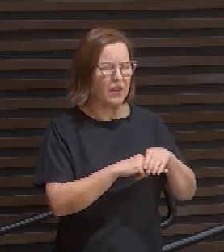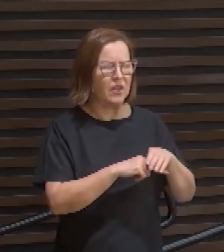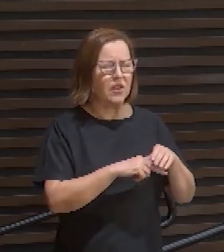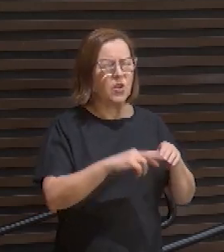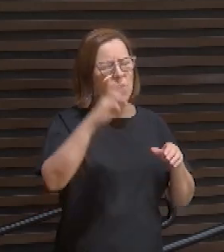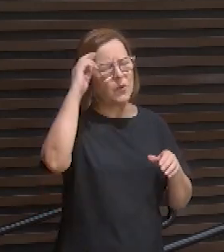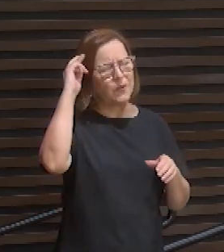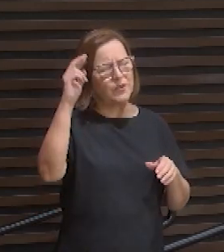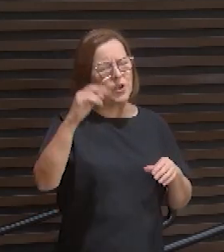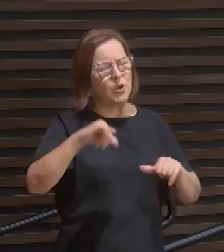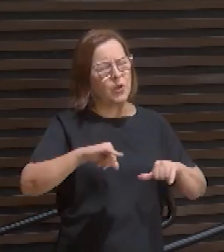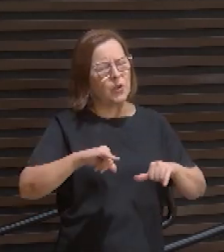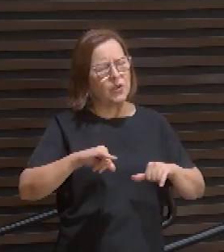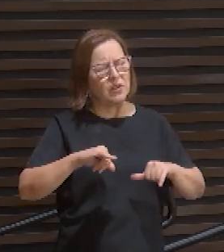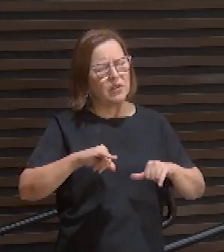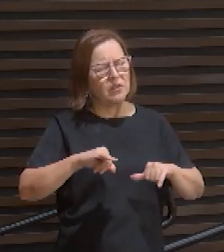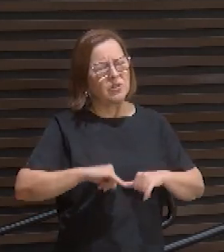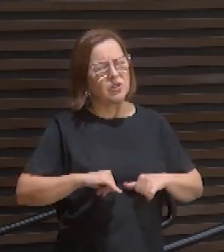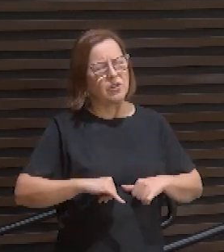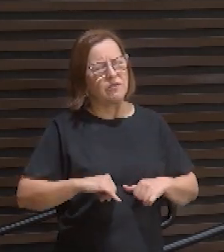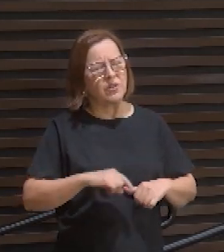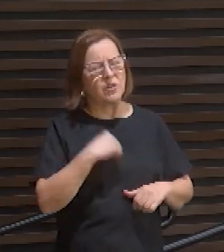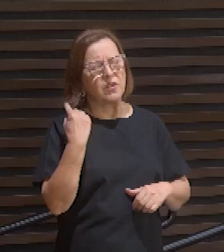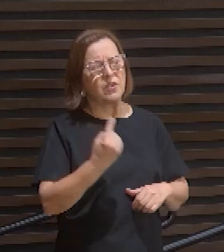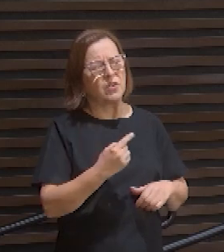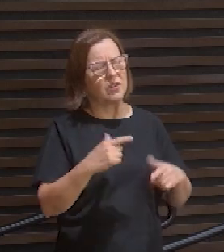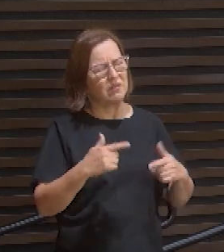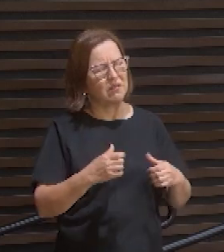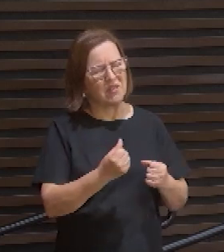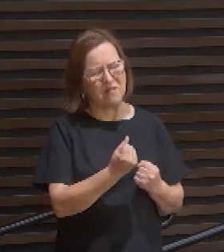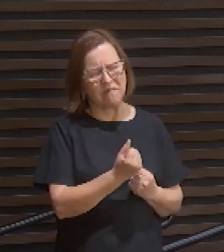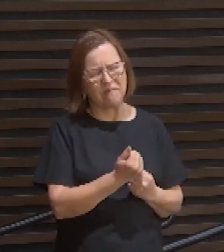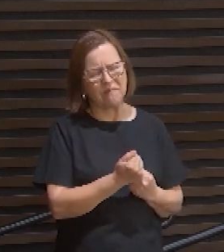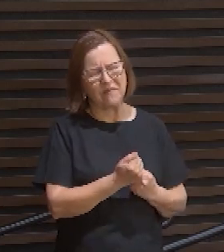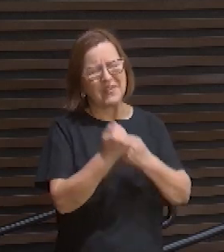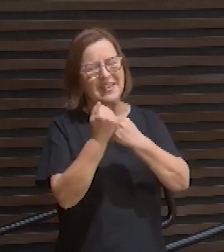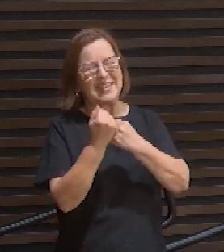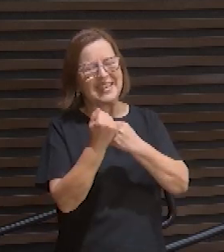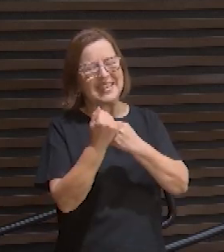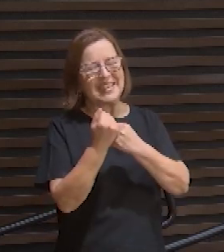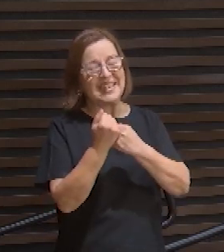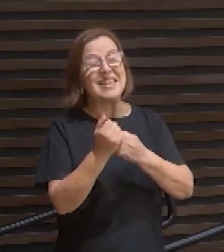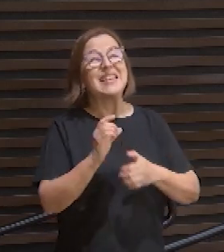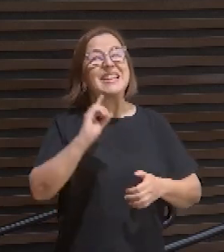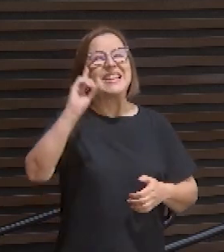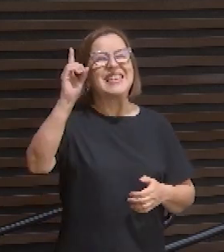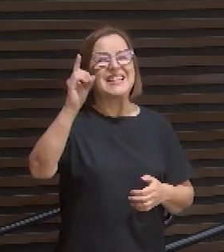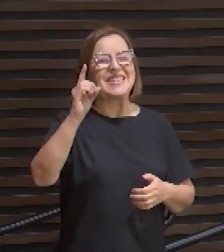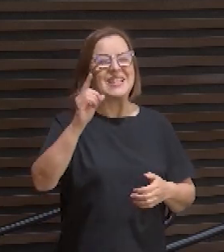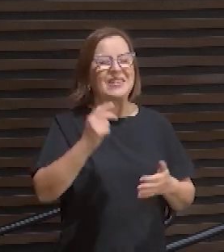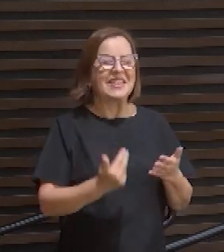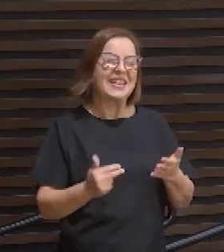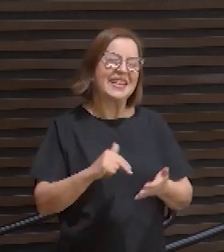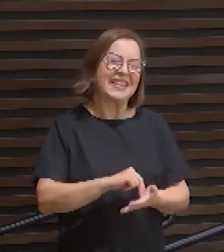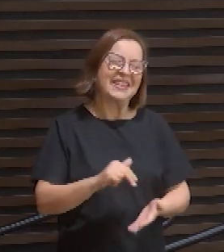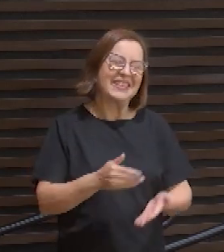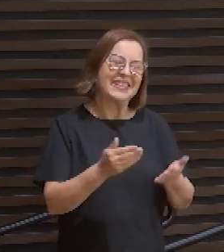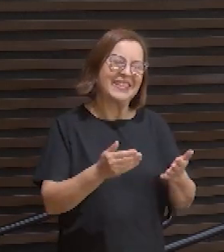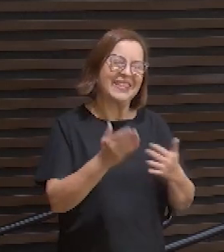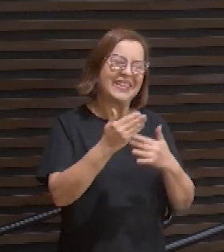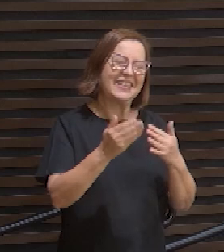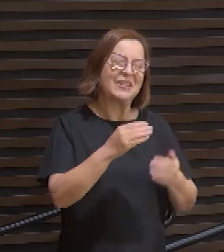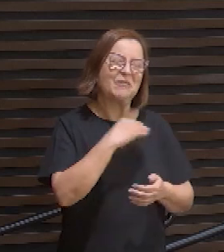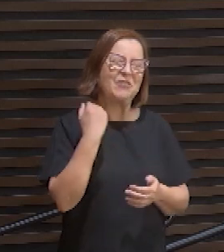lugar. E quando Deus o ressuscitou dentre os mortos, aprovando a tua oferta, nós estávamos, pela tua